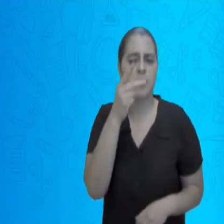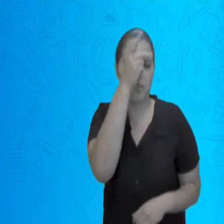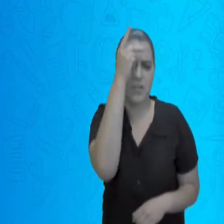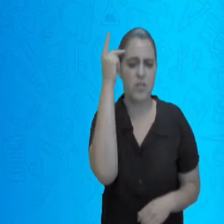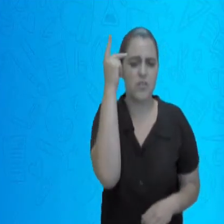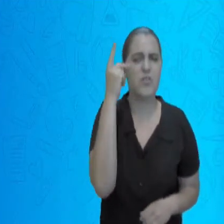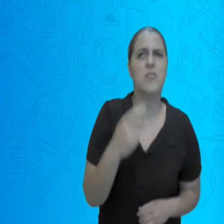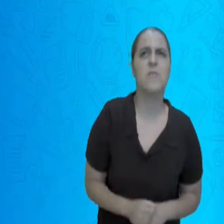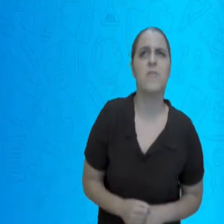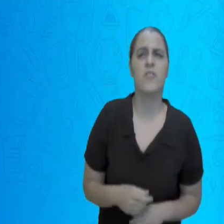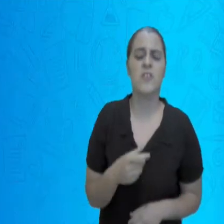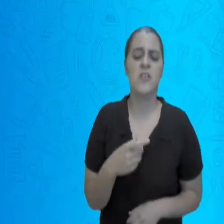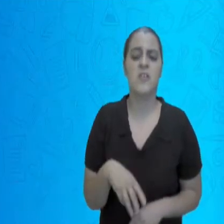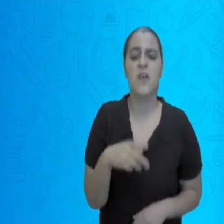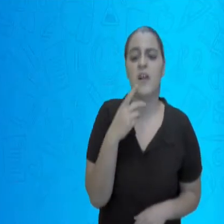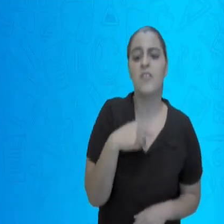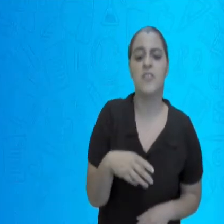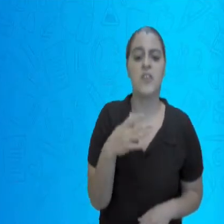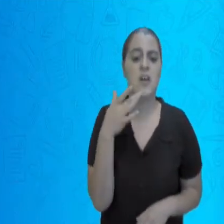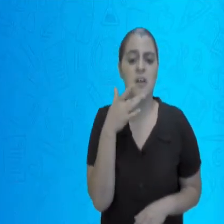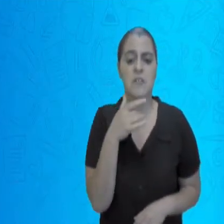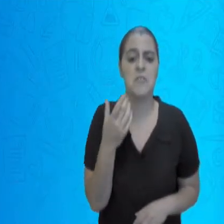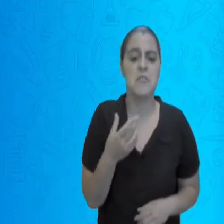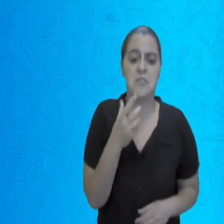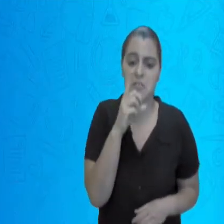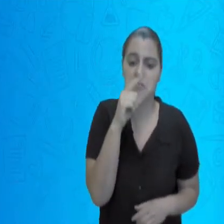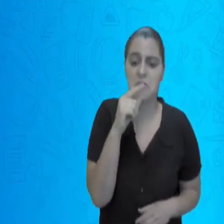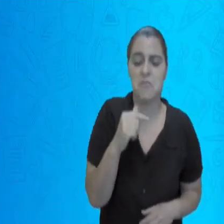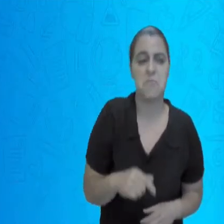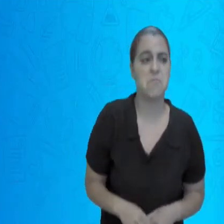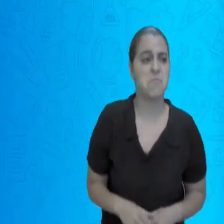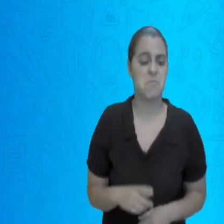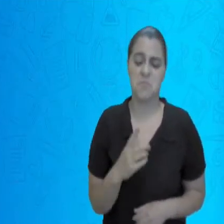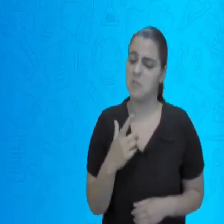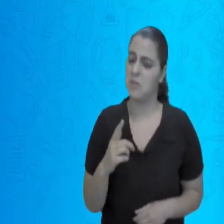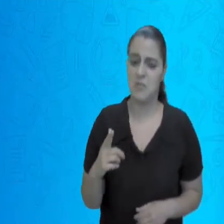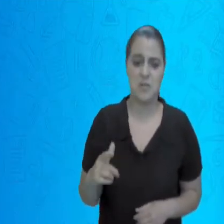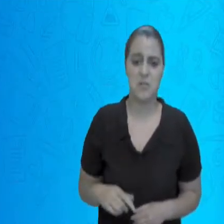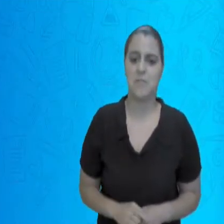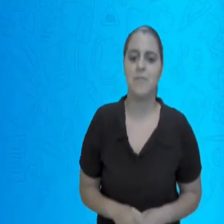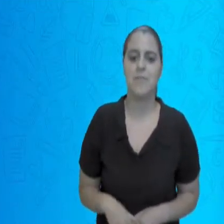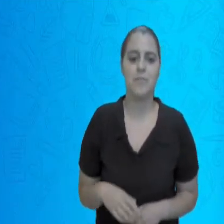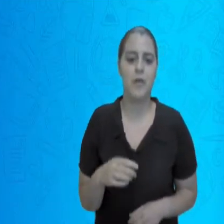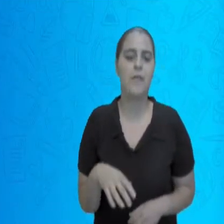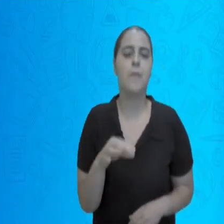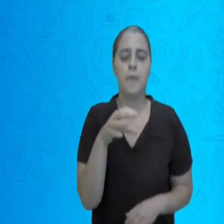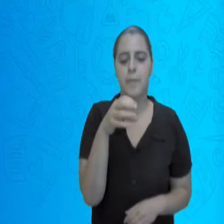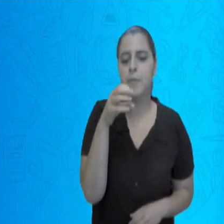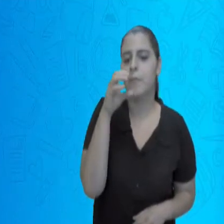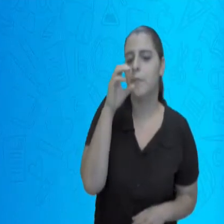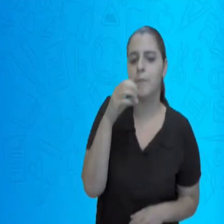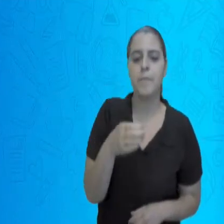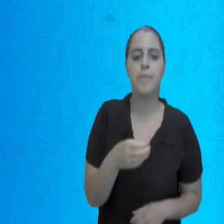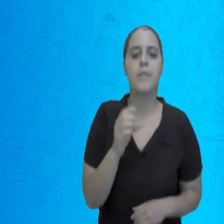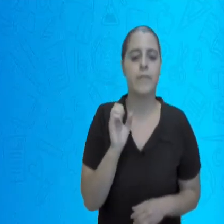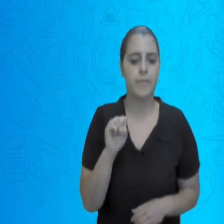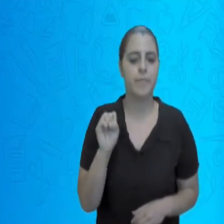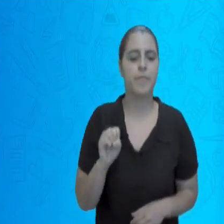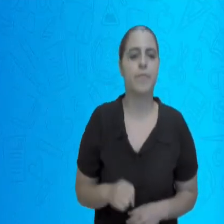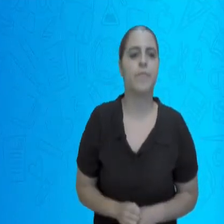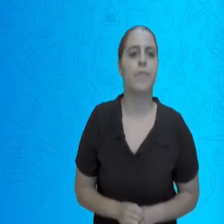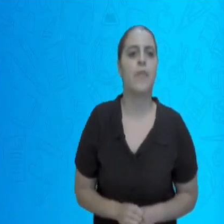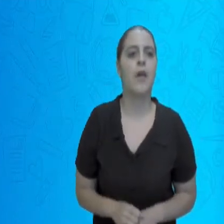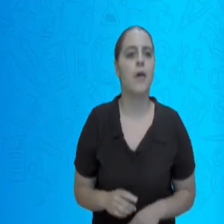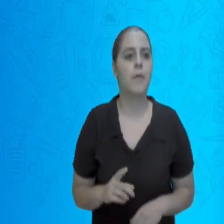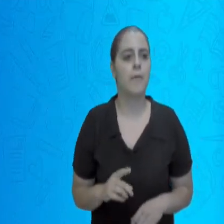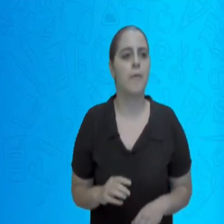pessoas diziam que tinha gosto, mas não era muito assim não. Dava para poder a gente nem perceber às vezes.